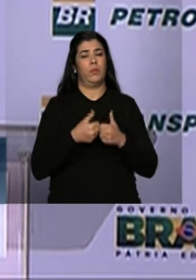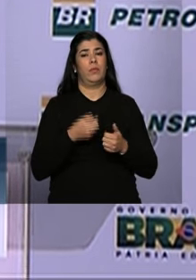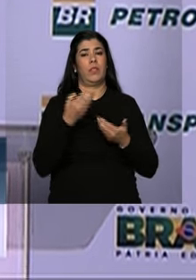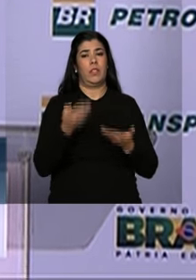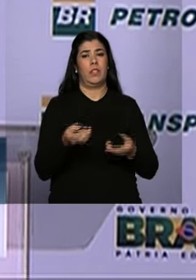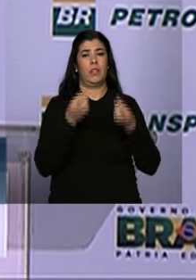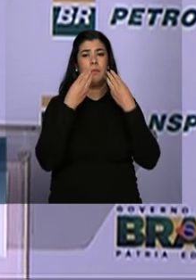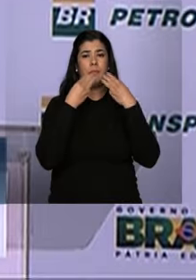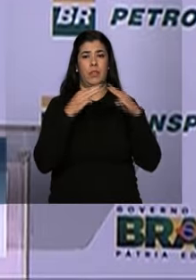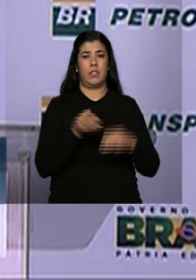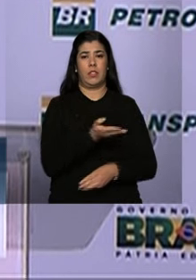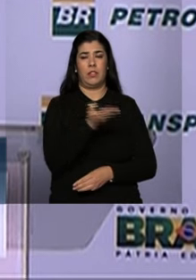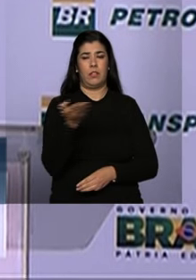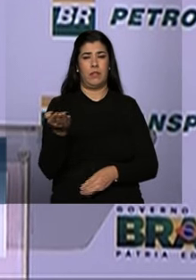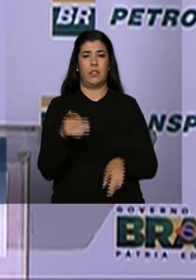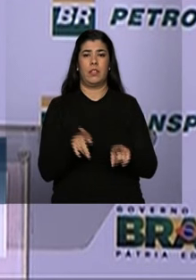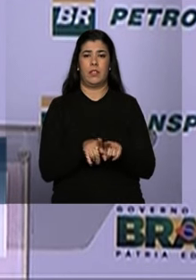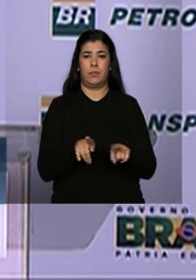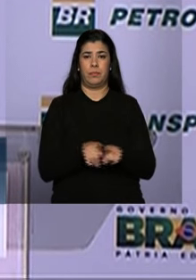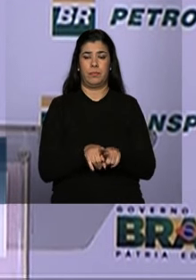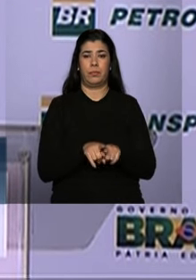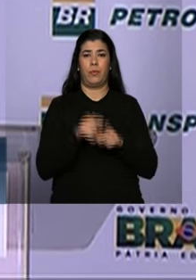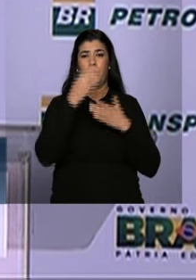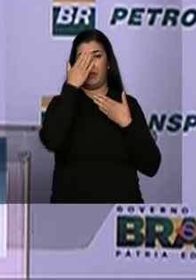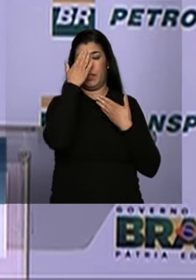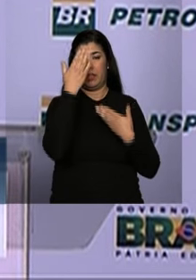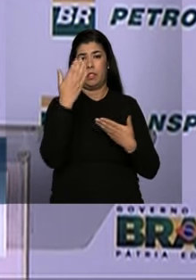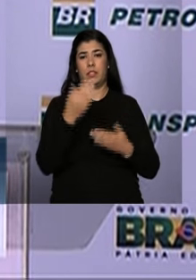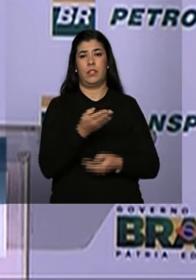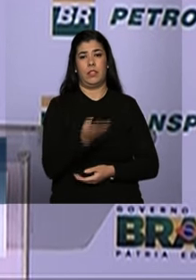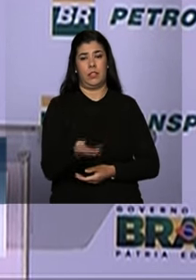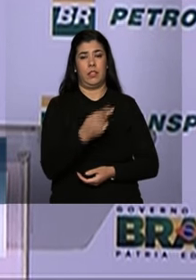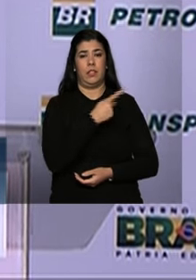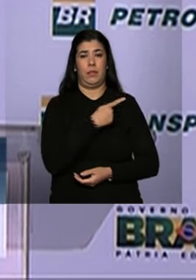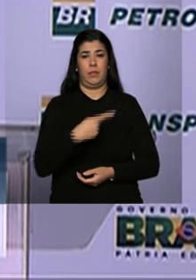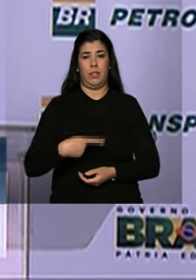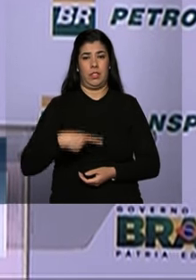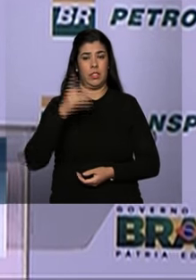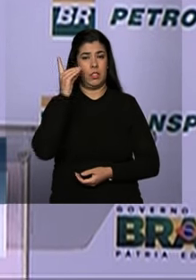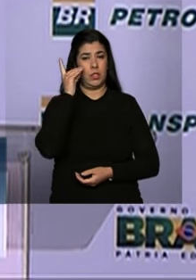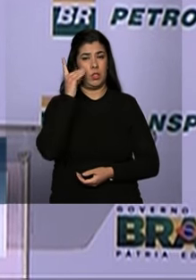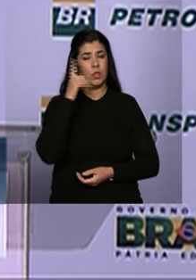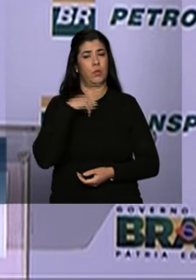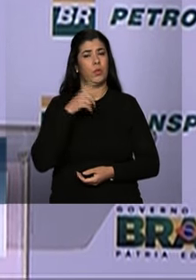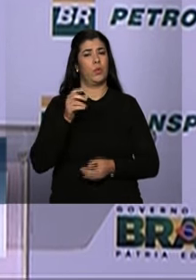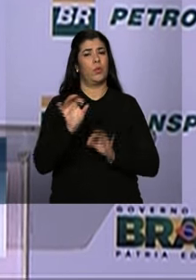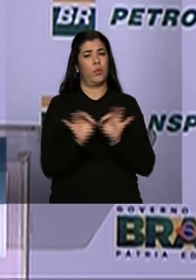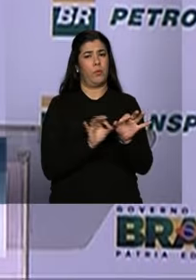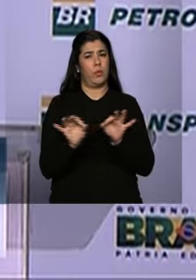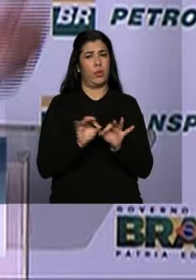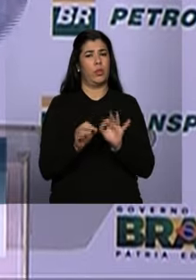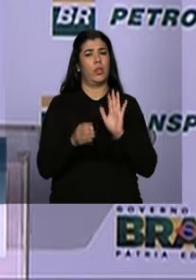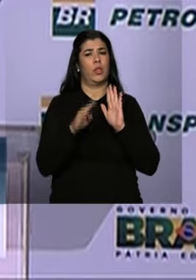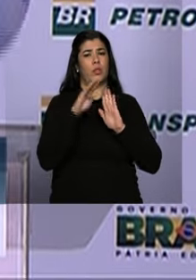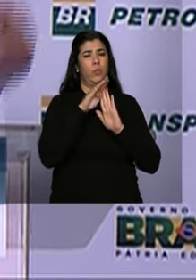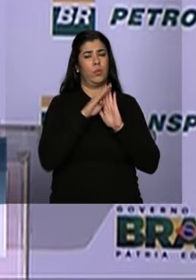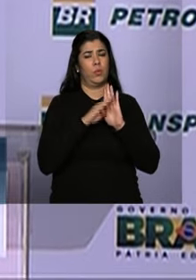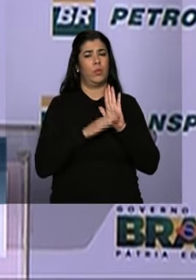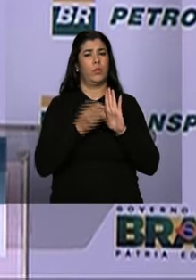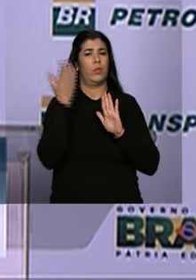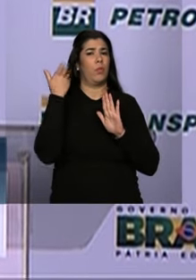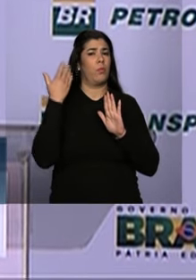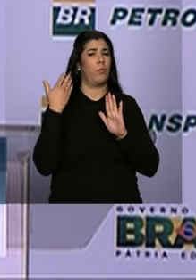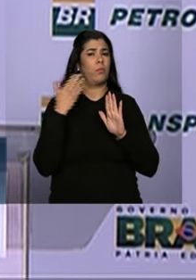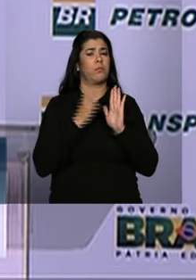é a mensagem que eu queria dizer. Agradecer à presidenta Dilma, que desde o começo desse projeto, desde o começo lá dos idos lá